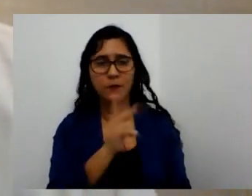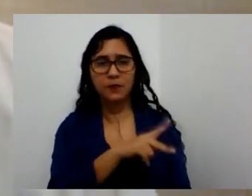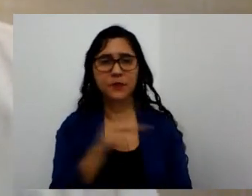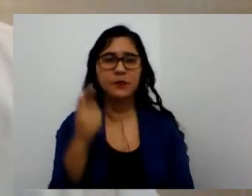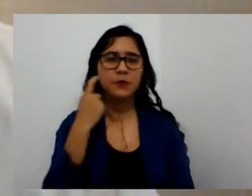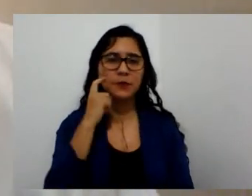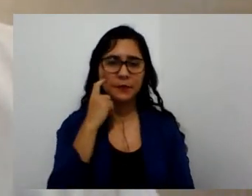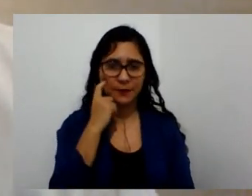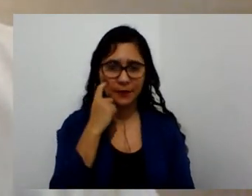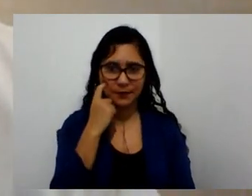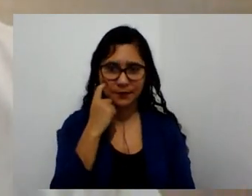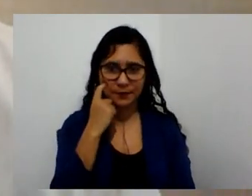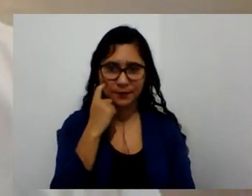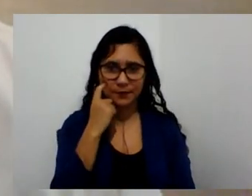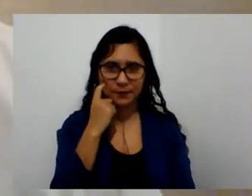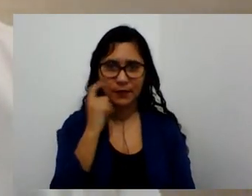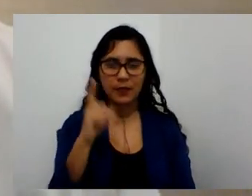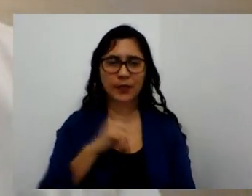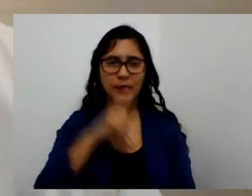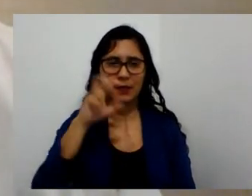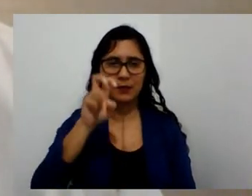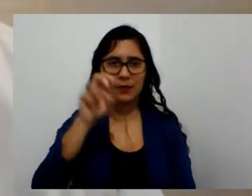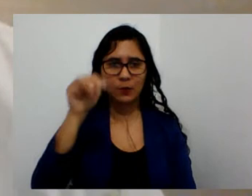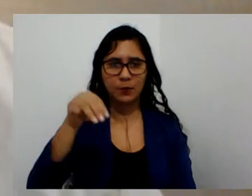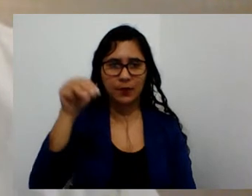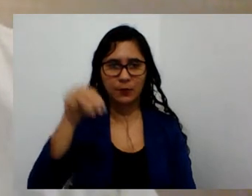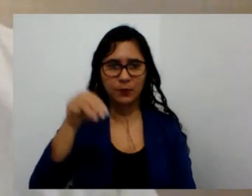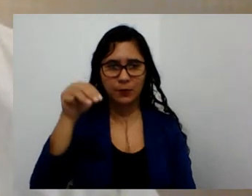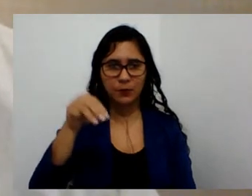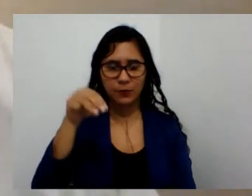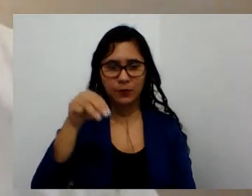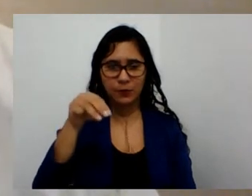Wanda, que tem 5 minutos para suas